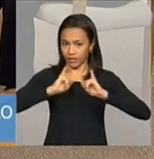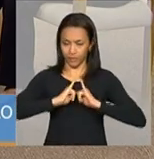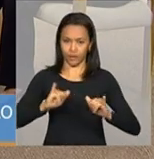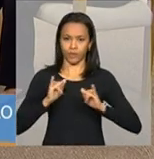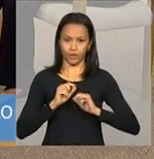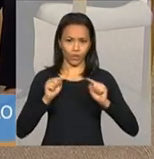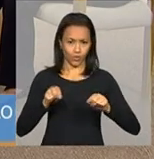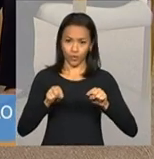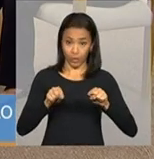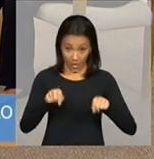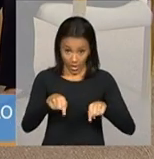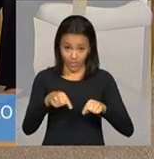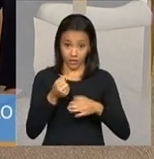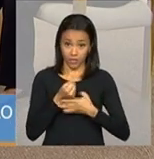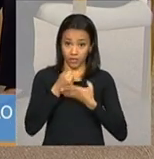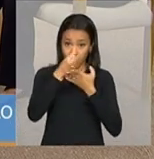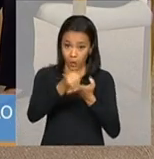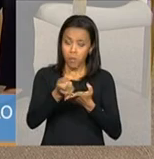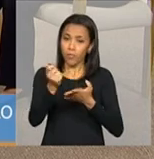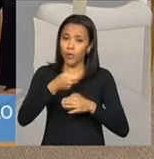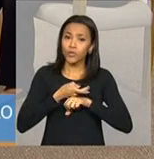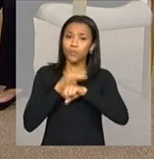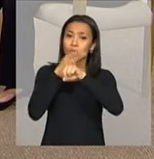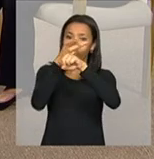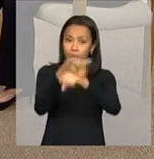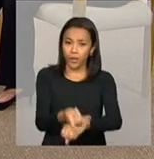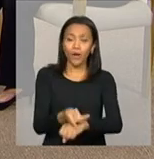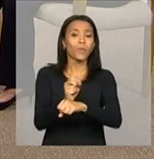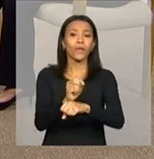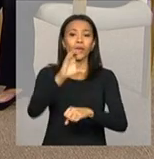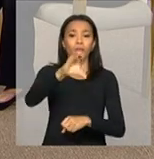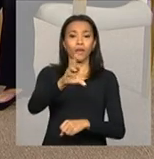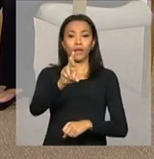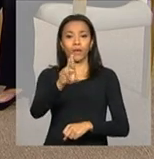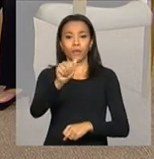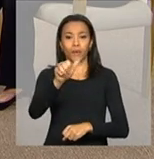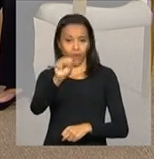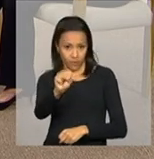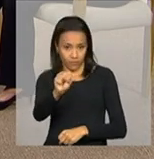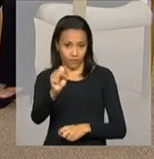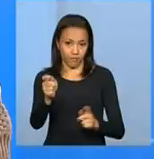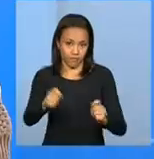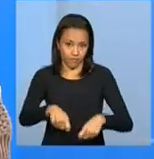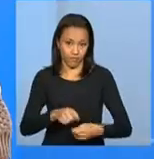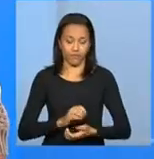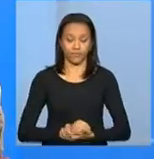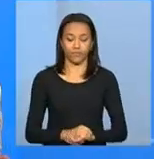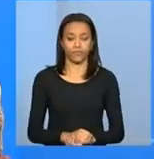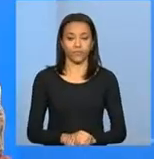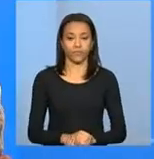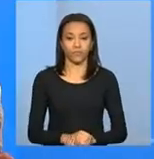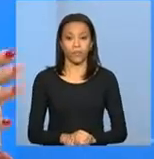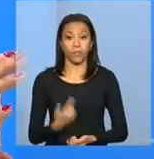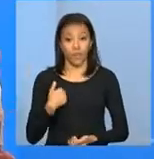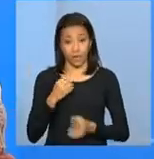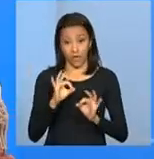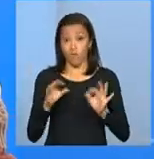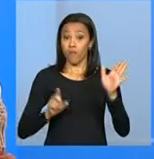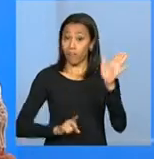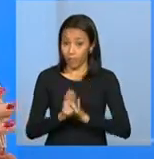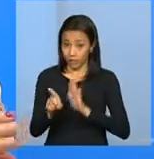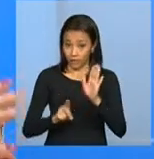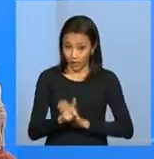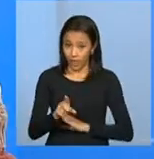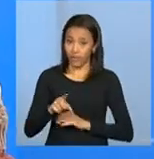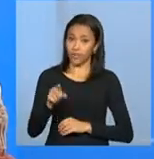informação sobre o benefício, pode procurar os centros de referência da assistência social. Perfeito. Eu vou fazer as perguntas e vocês